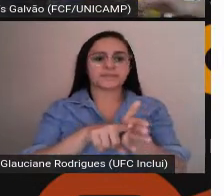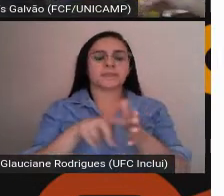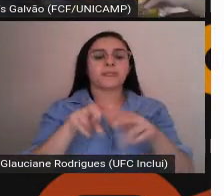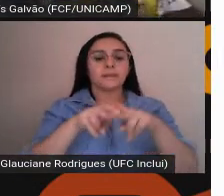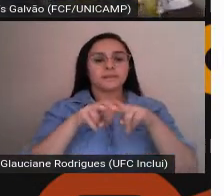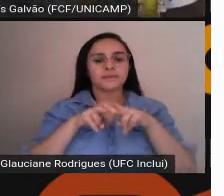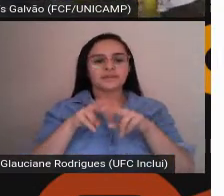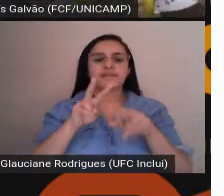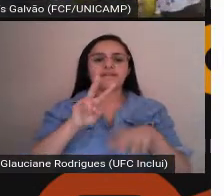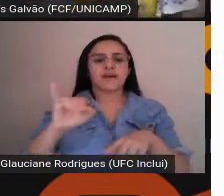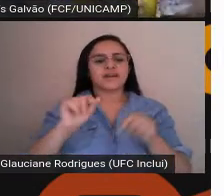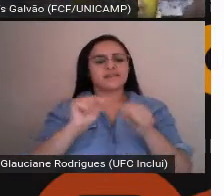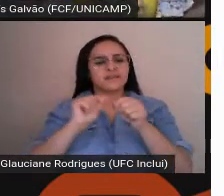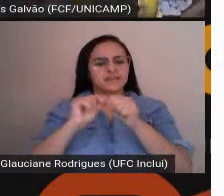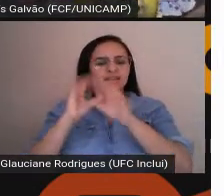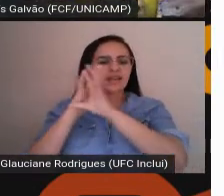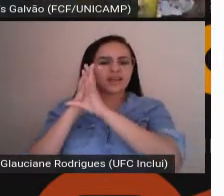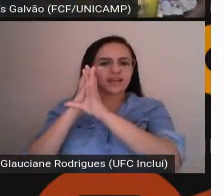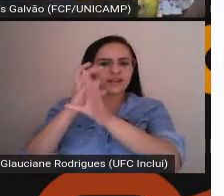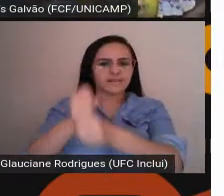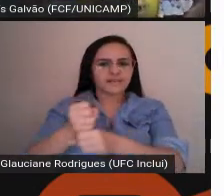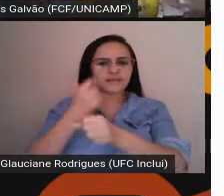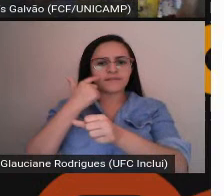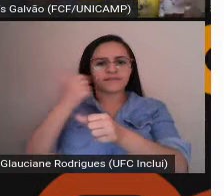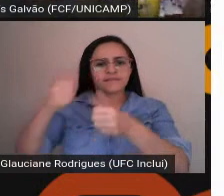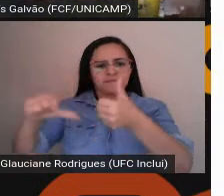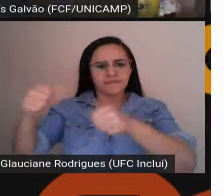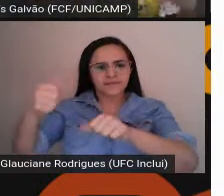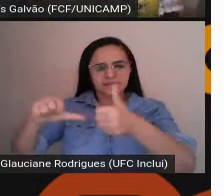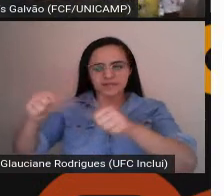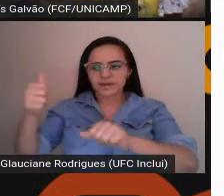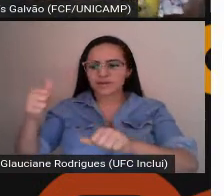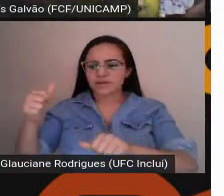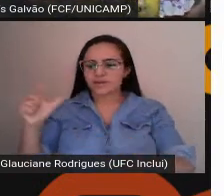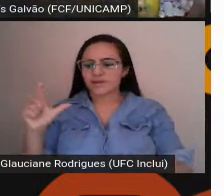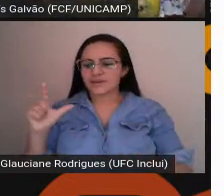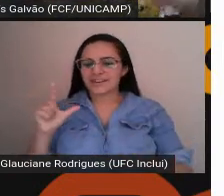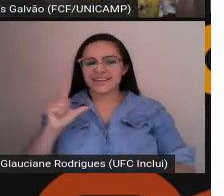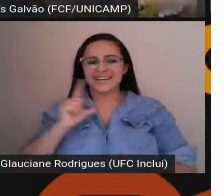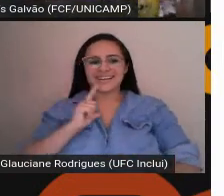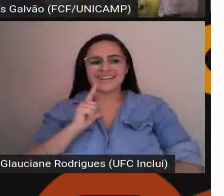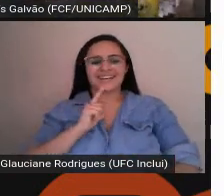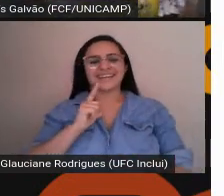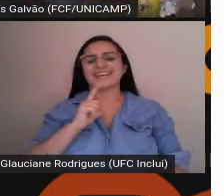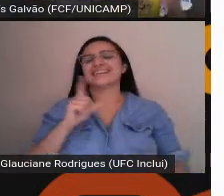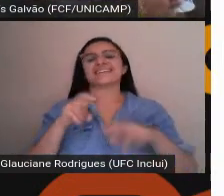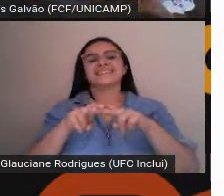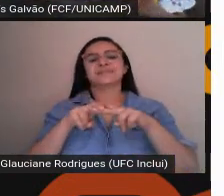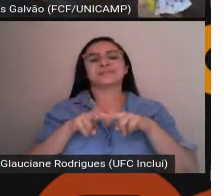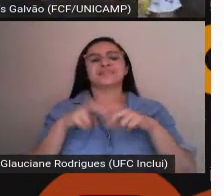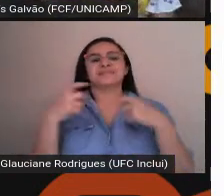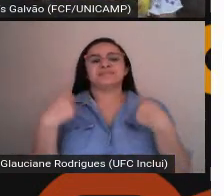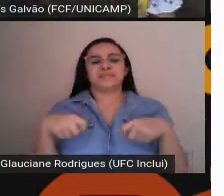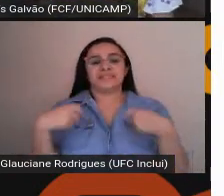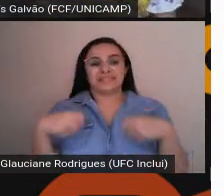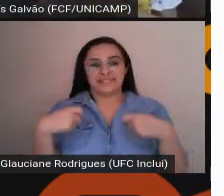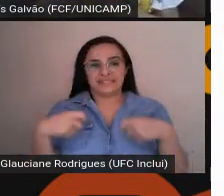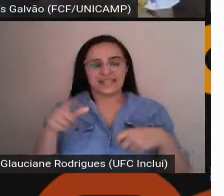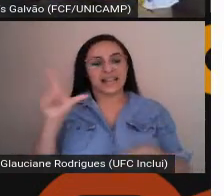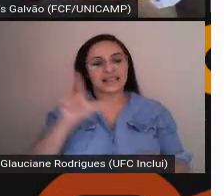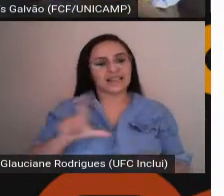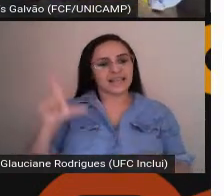revisão, né? Eu vou rever algo que existe, e isso precisa existir, né? Então, precisa ter